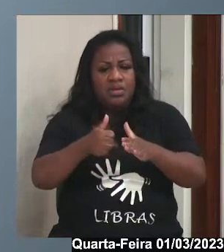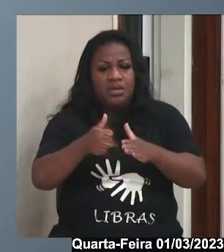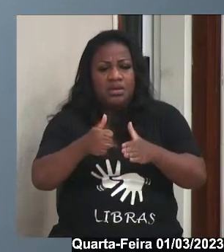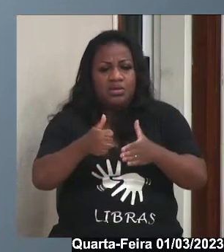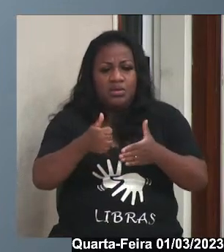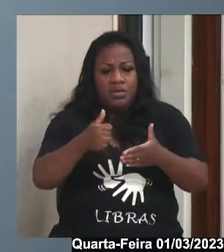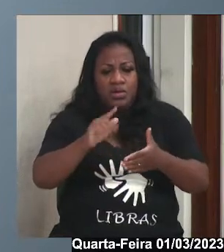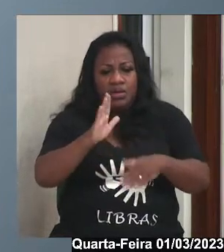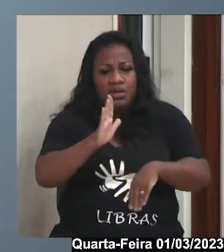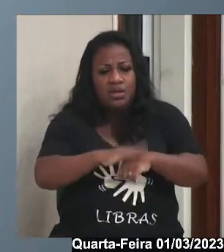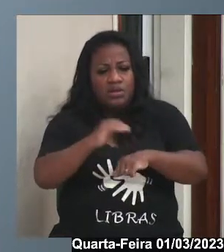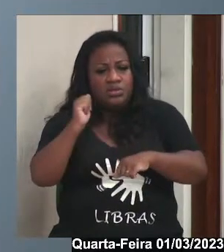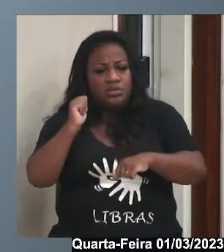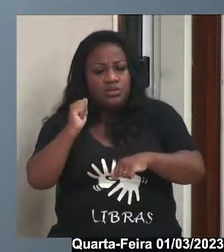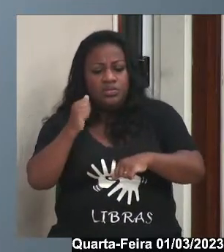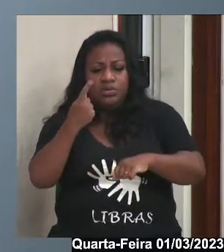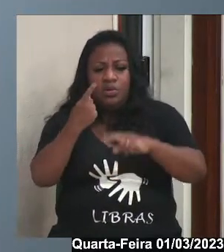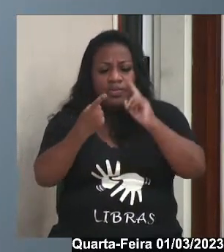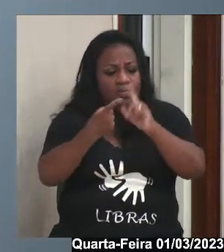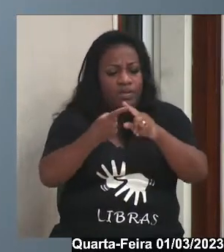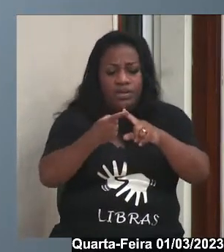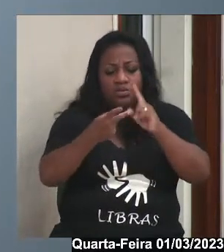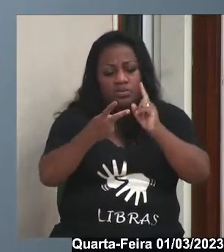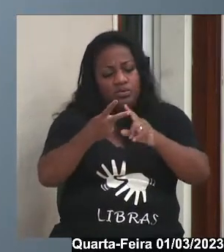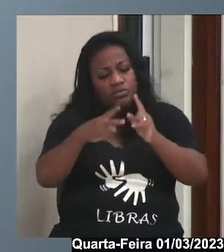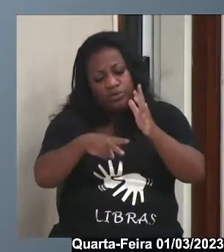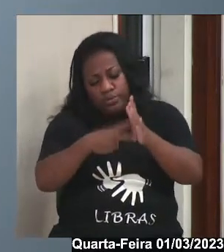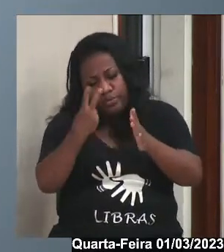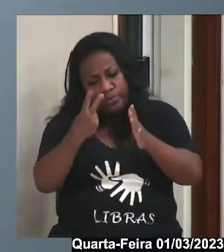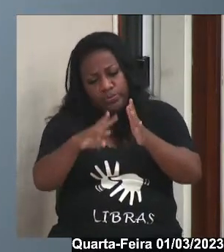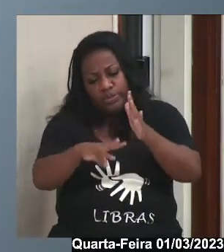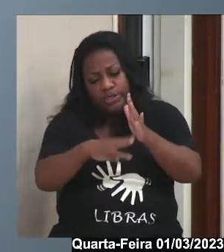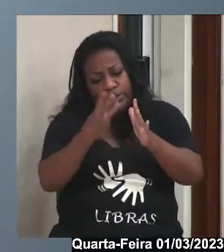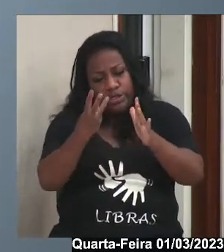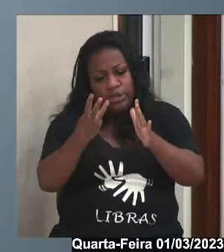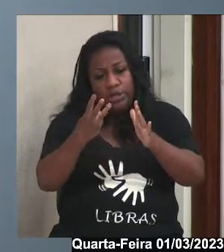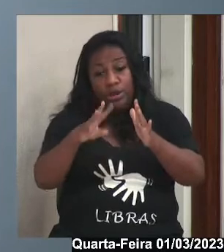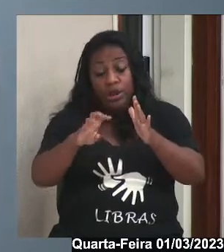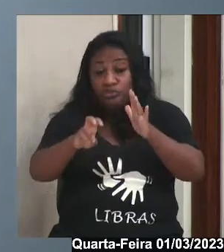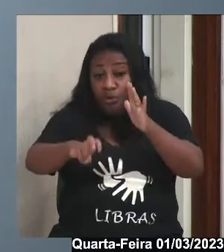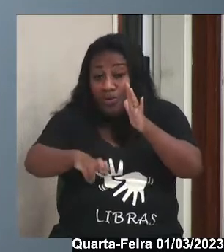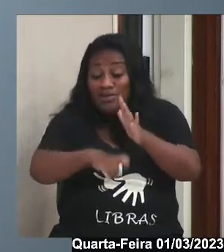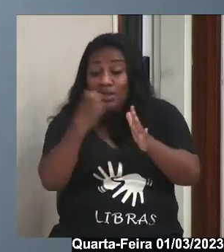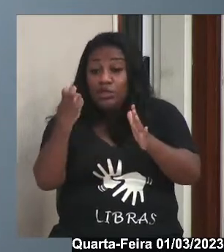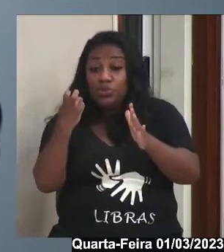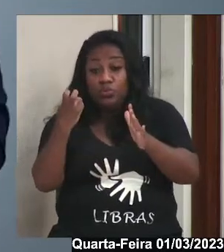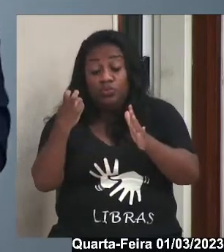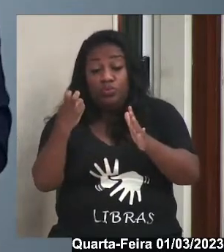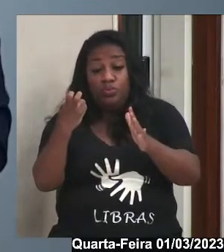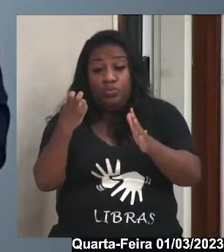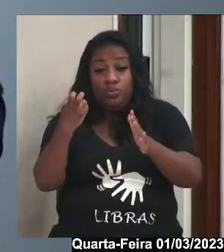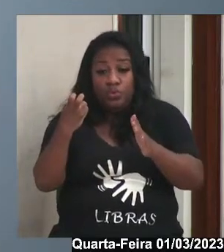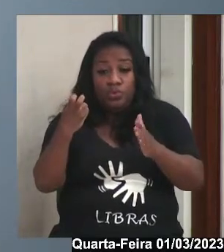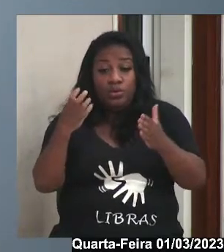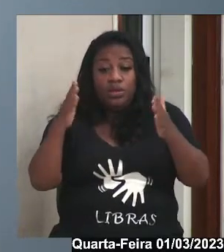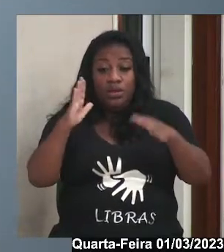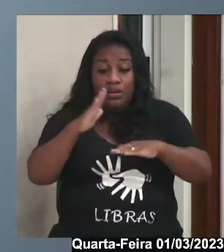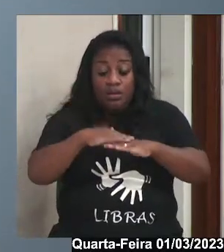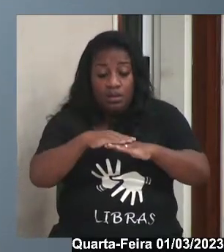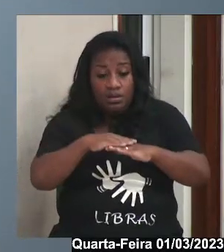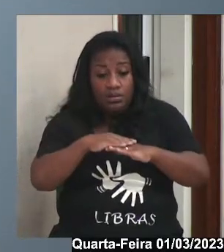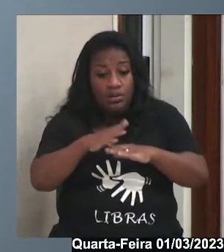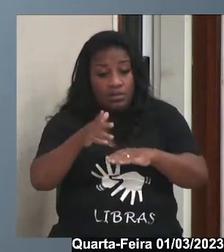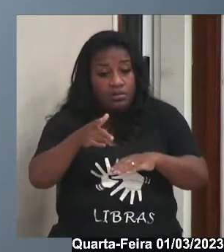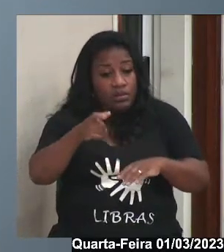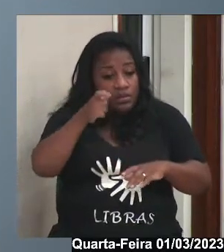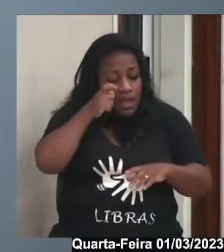marido contratou para fazer a obra. Não é o primeiro, não é o segundo, não é o terceiro, já vai para o quinto pintor. Mas aí quando a senhora